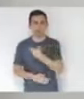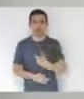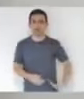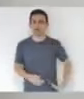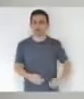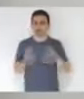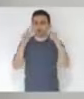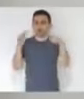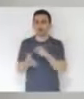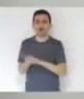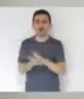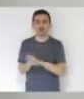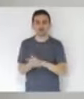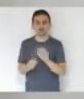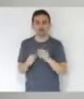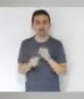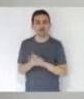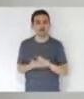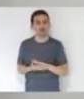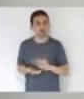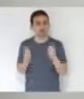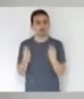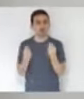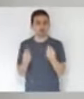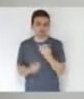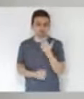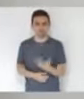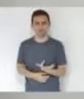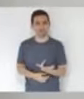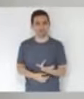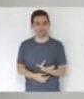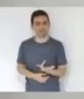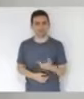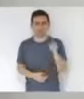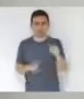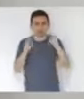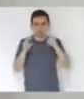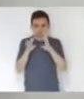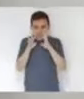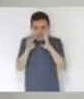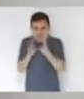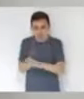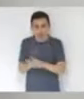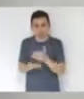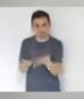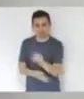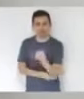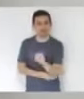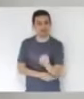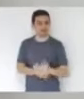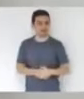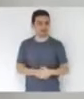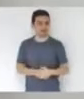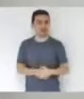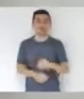Blumenau? Vou repetir, como dizer que o governador não dá atenção para o Vale do Itajaí? Isso que eu trouxe exemplos